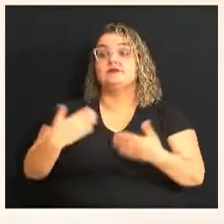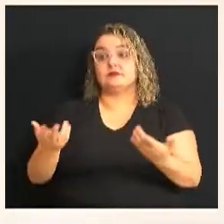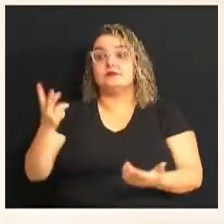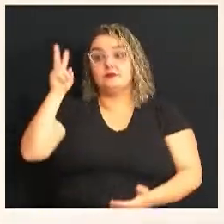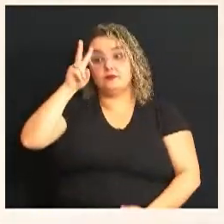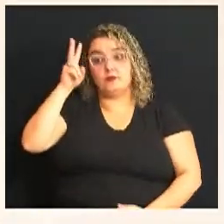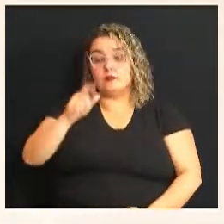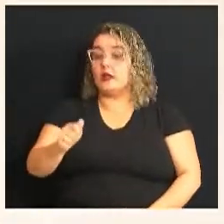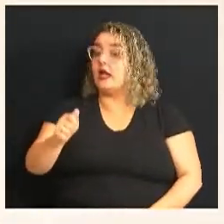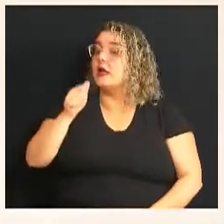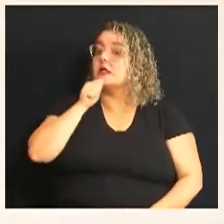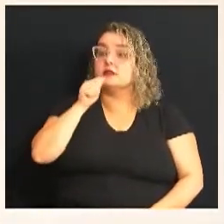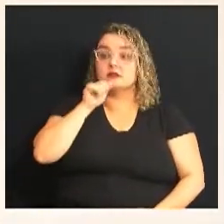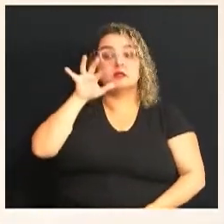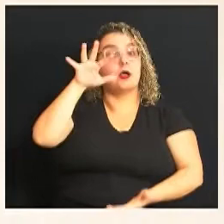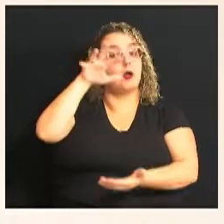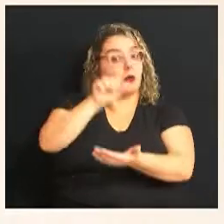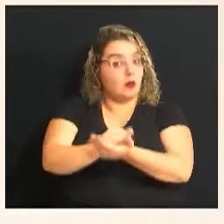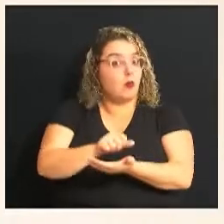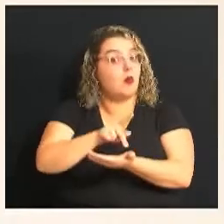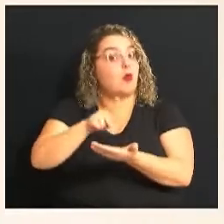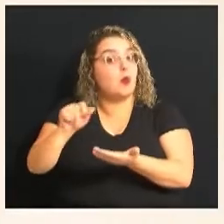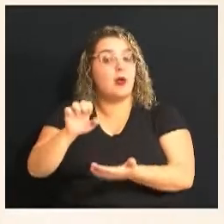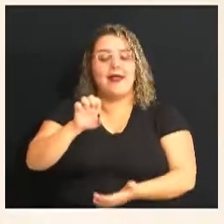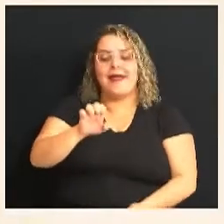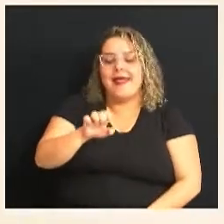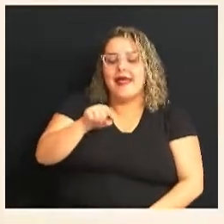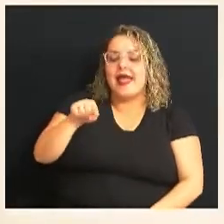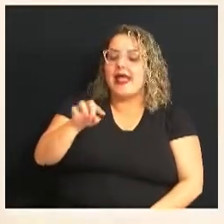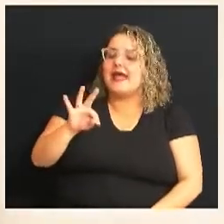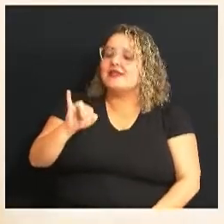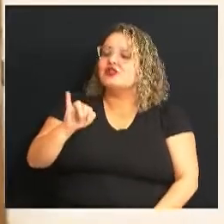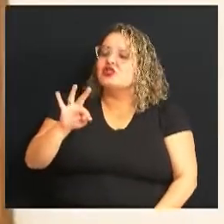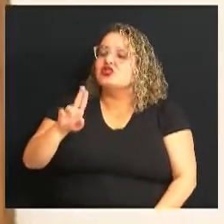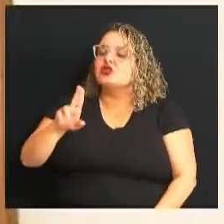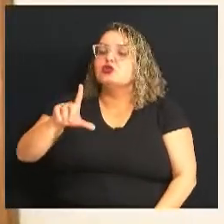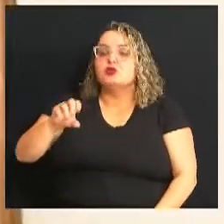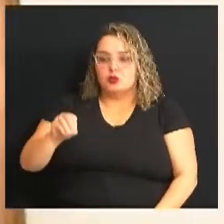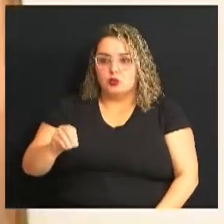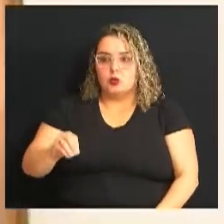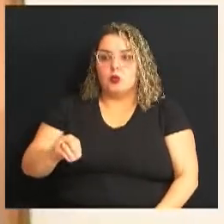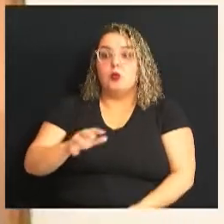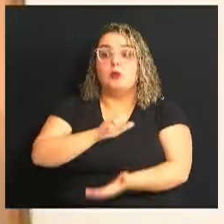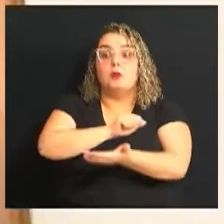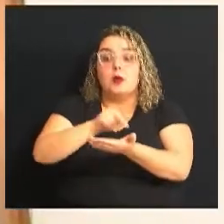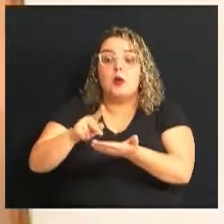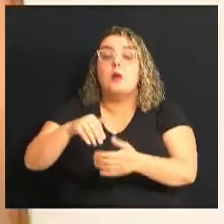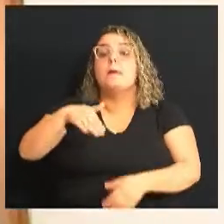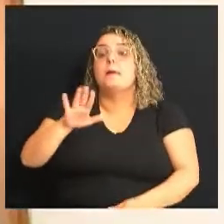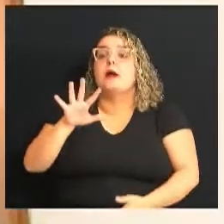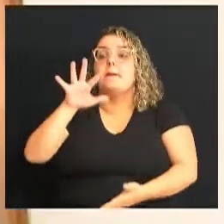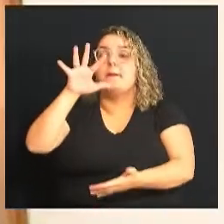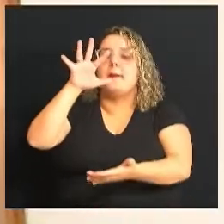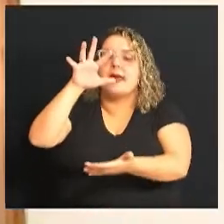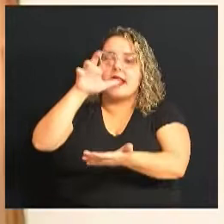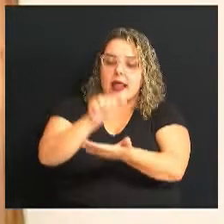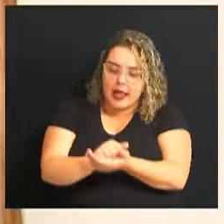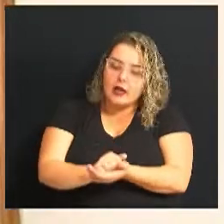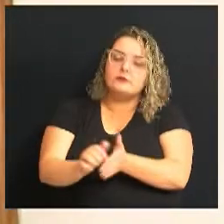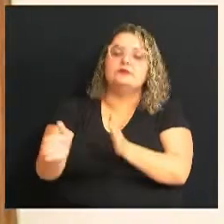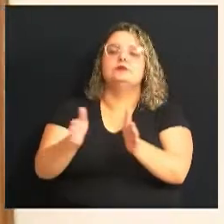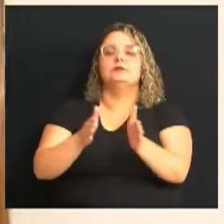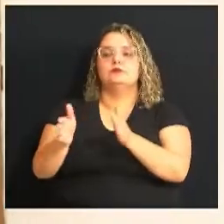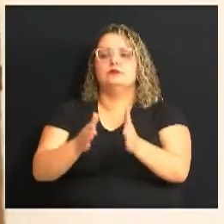ainda não baixou o aplicativo e-Título, que já se tornou, olha só, o aplicativo mais baixado do momento.